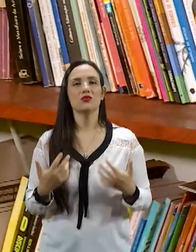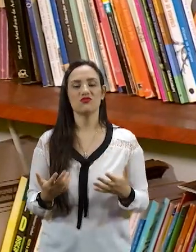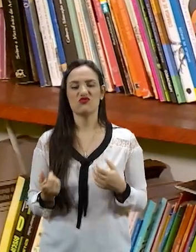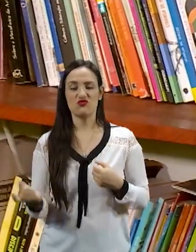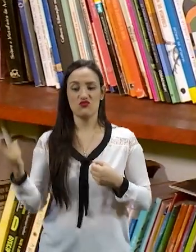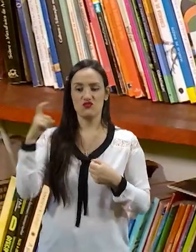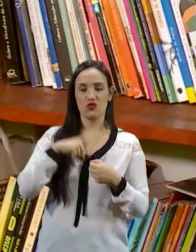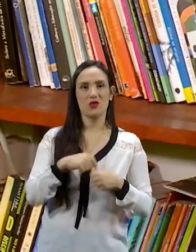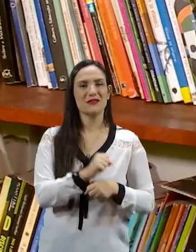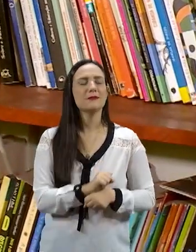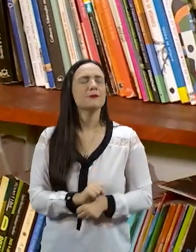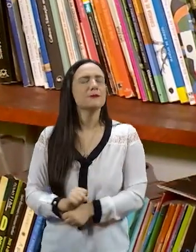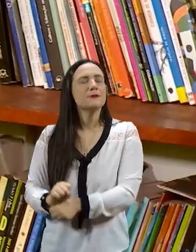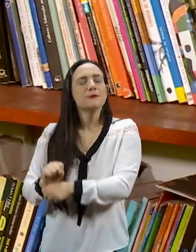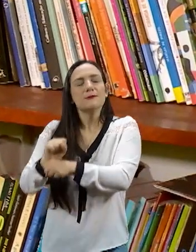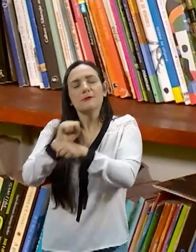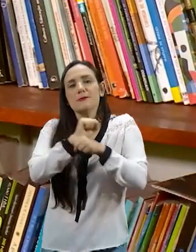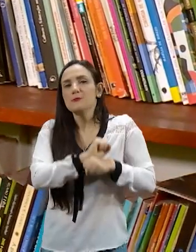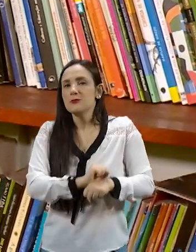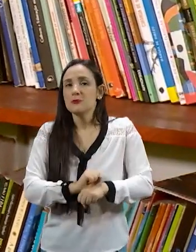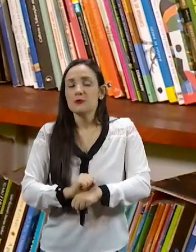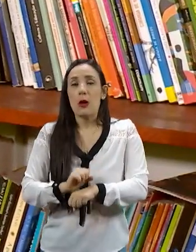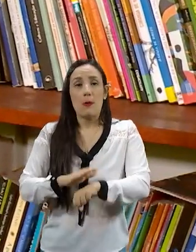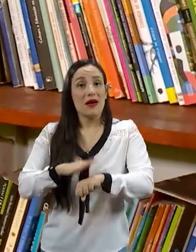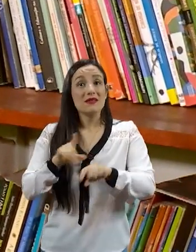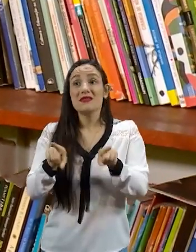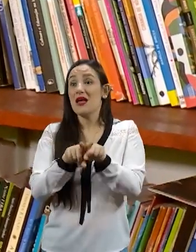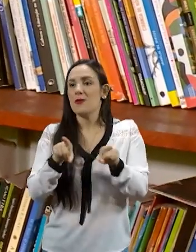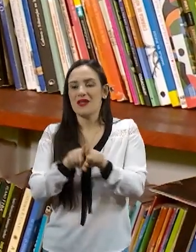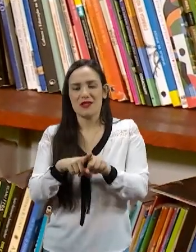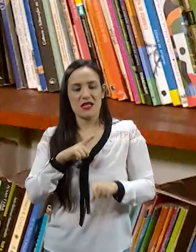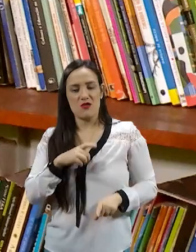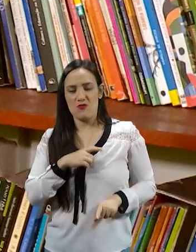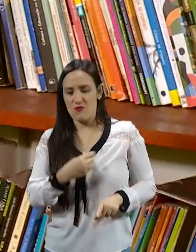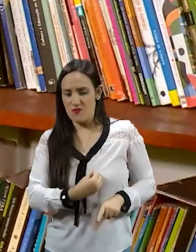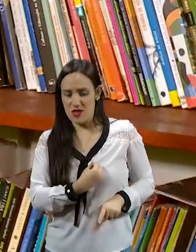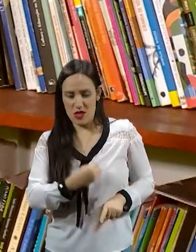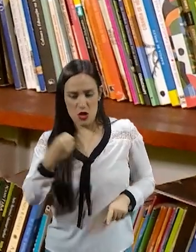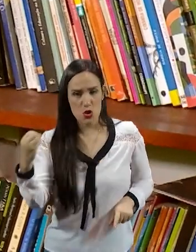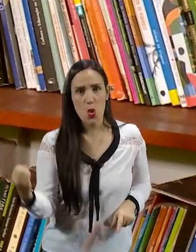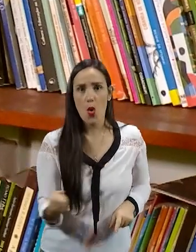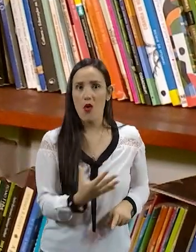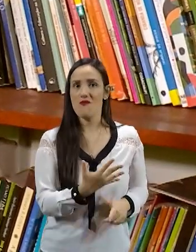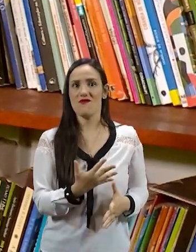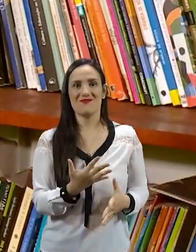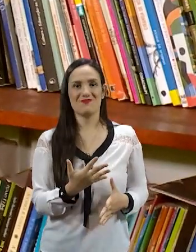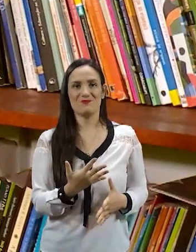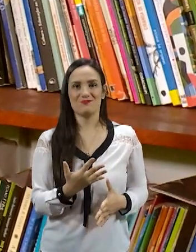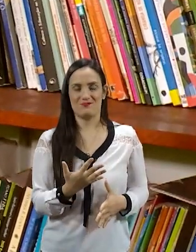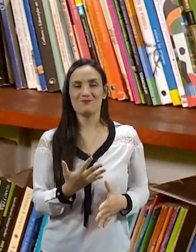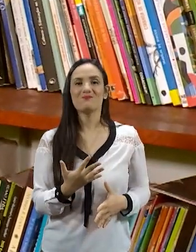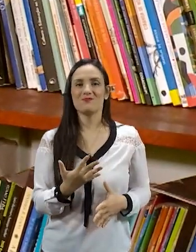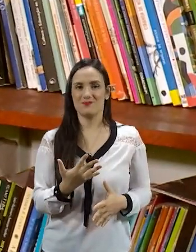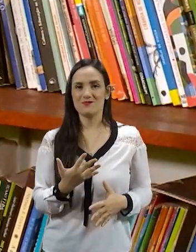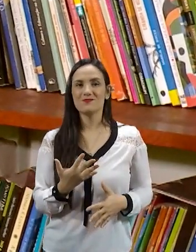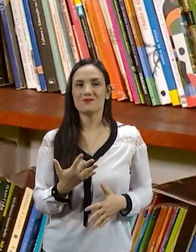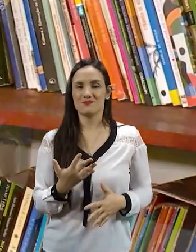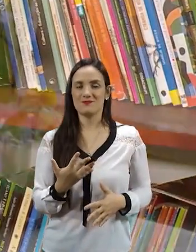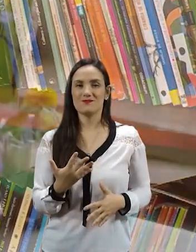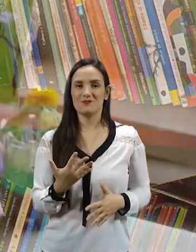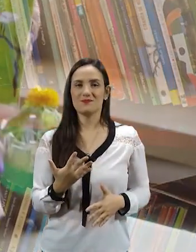além de renovar a esperança. Ela traz uma vida nova para as pessoas, ela